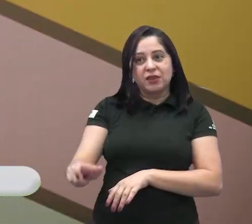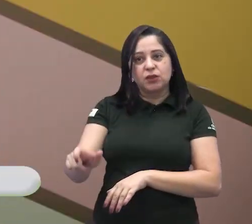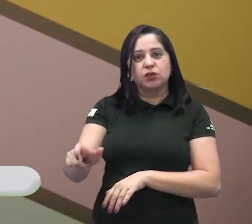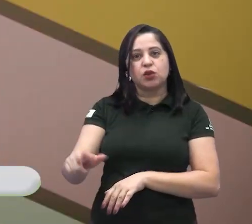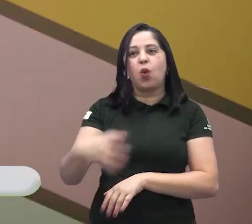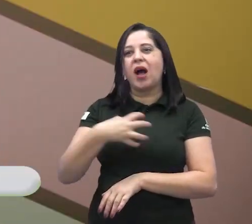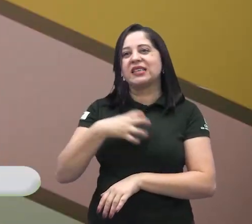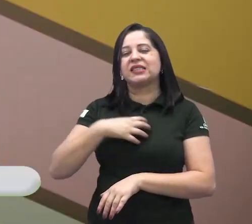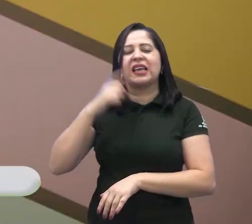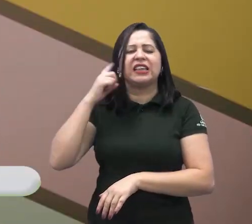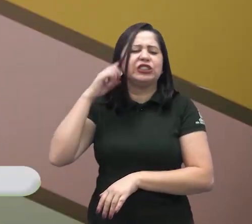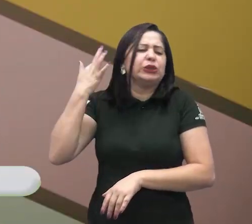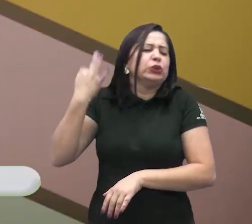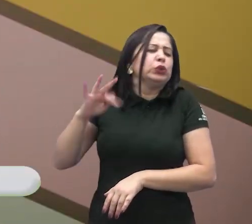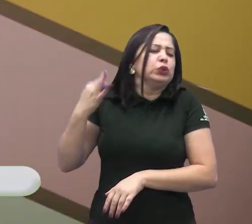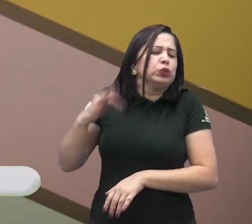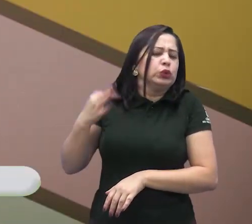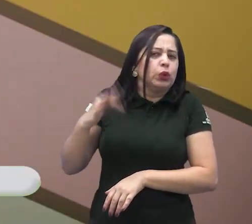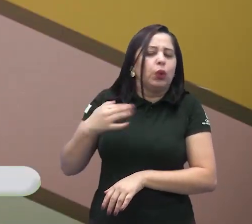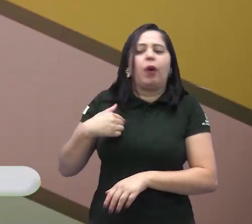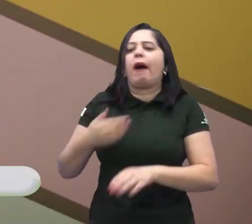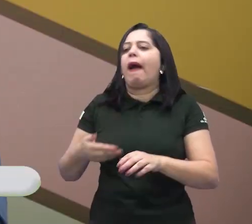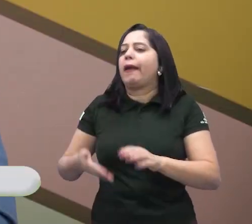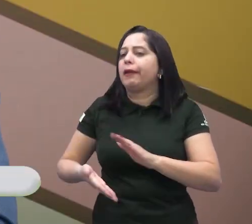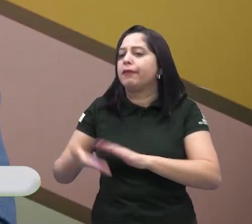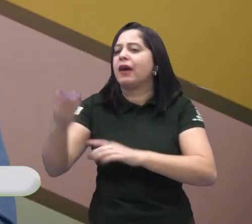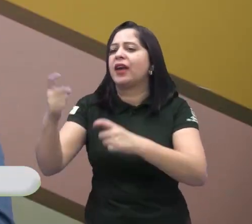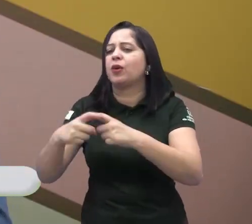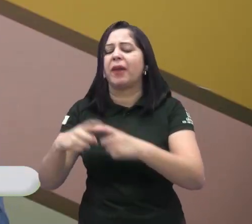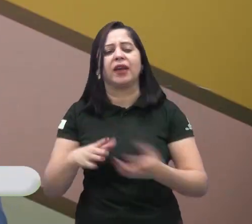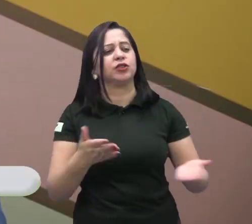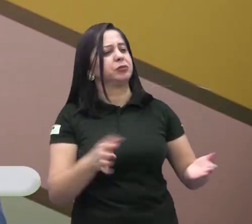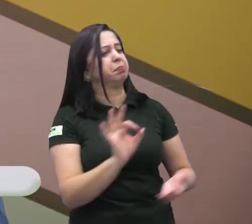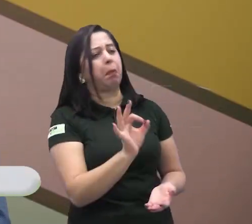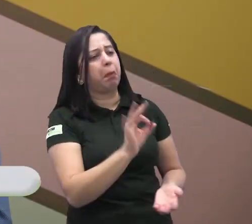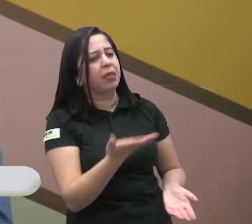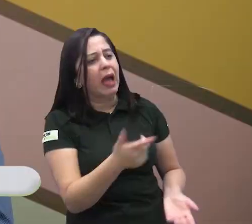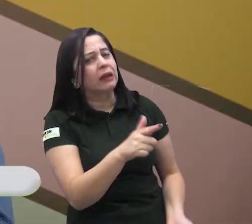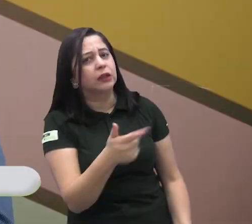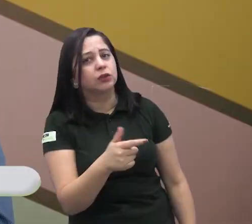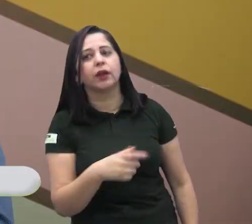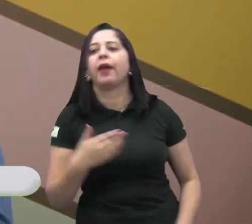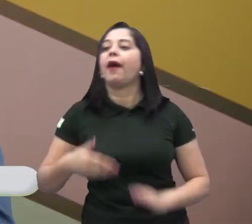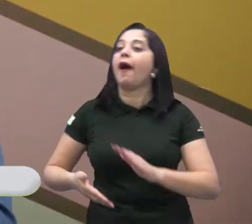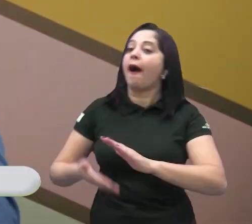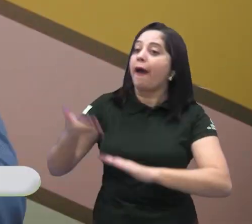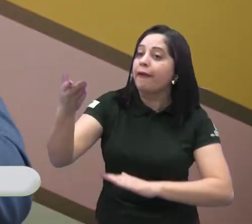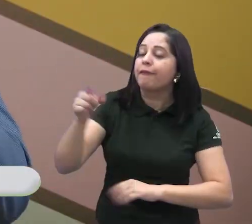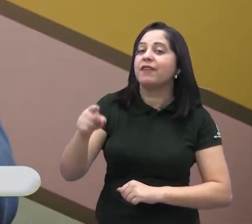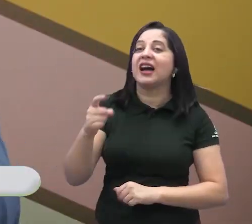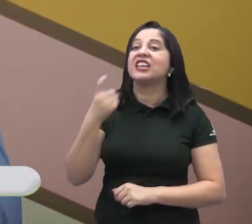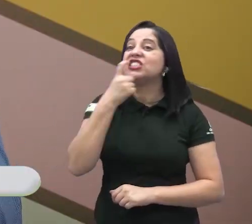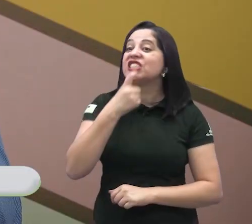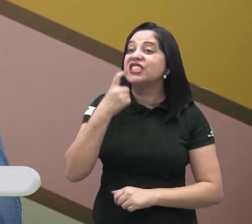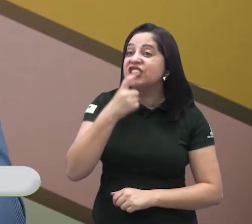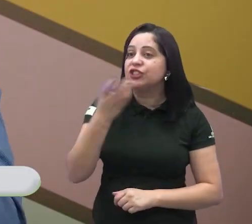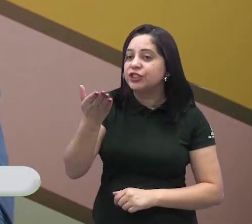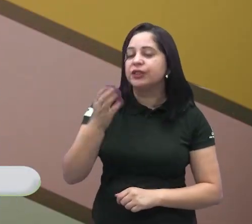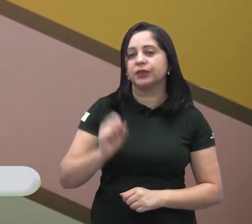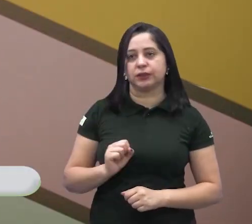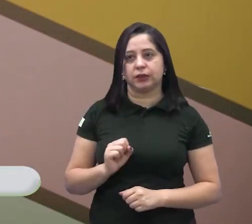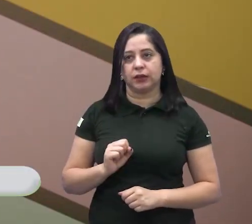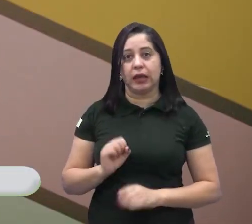o paciente com bruxismo, ele reclama de dores de ouvido, aí ele vai ao otorrino, o cara fala, não tem nada no seu ouvido, vai ao